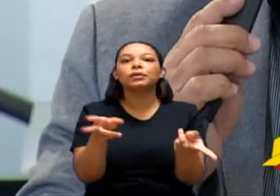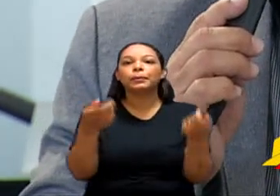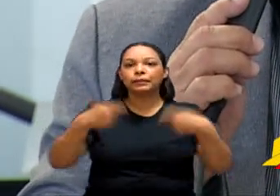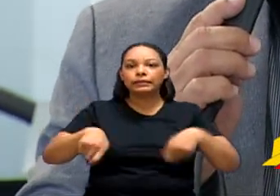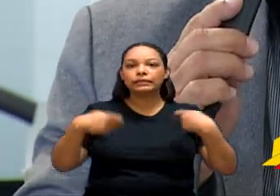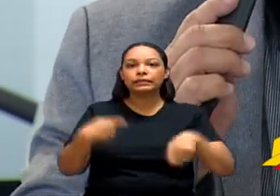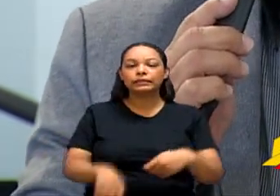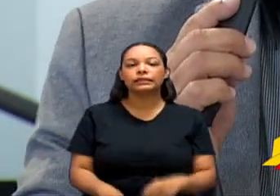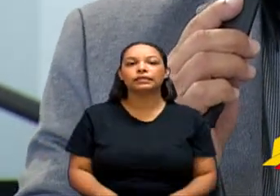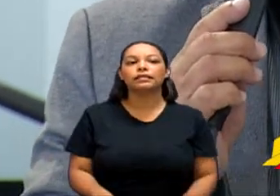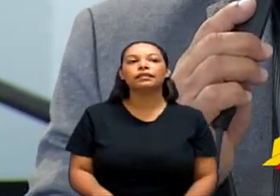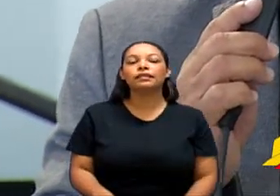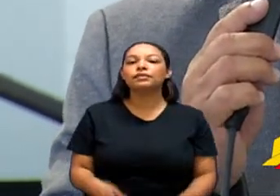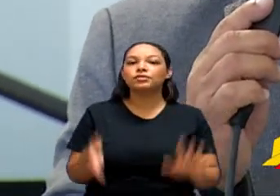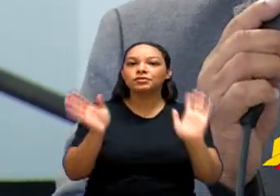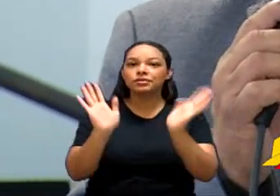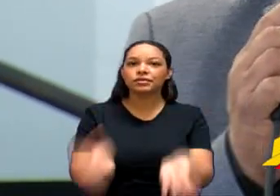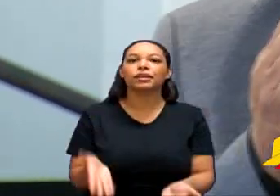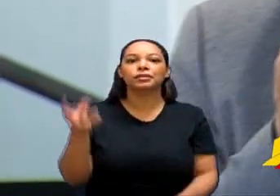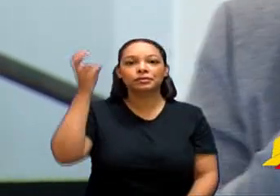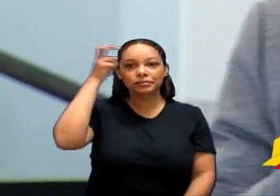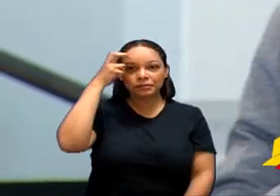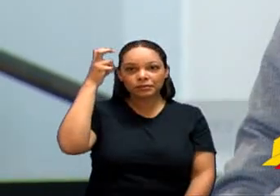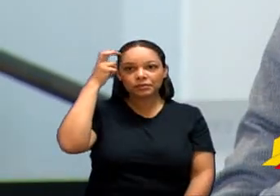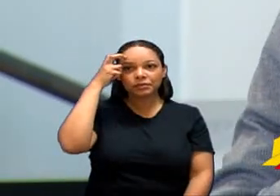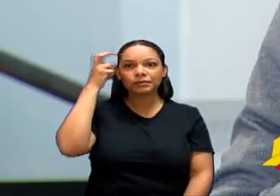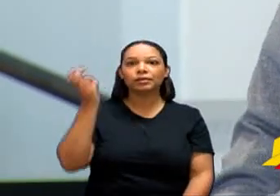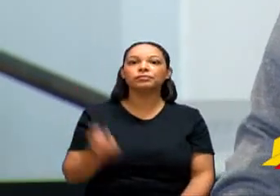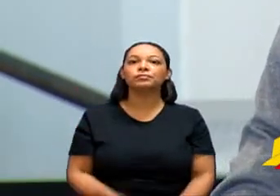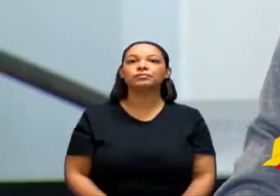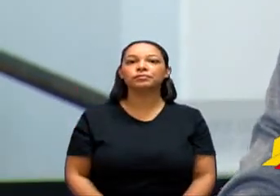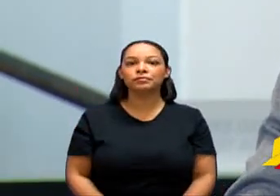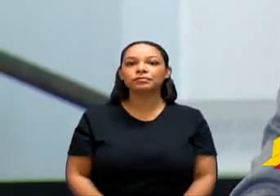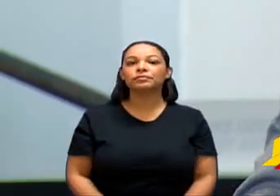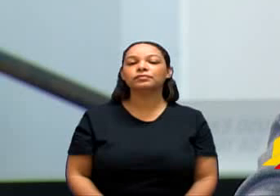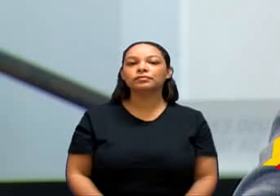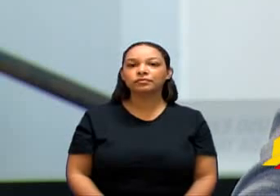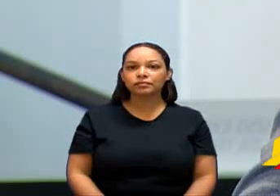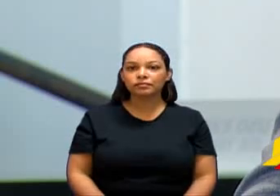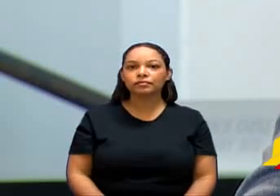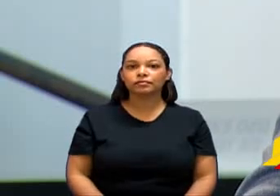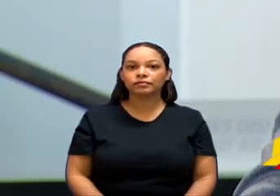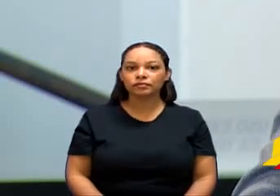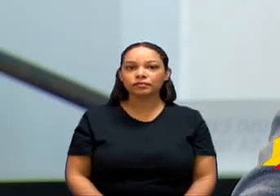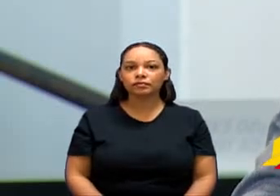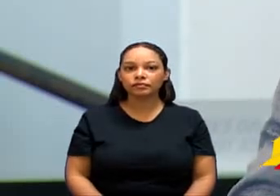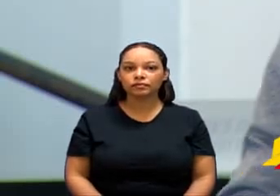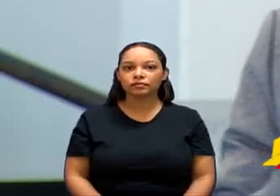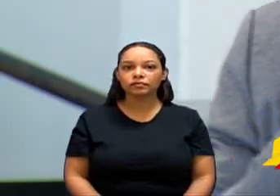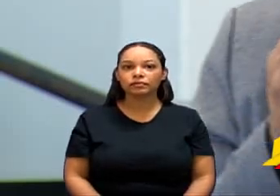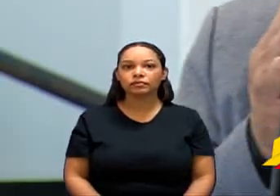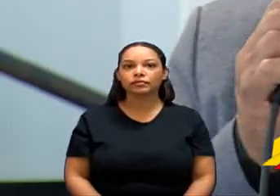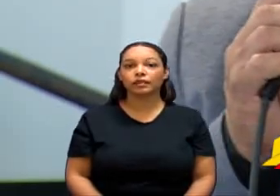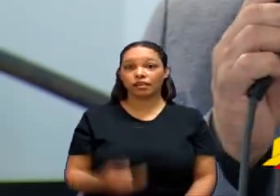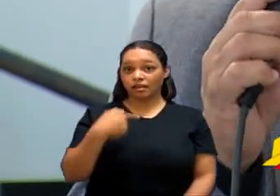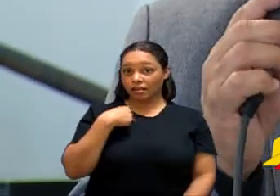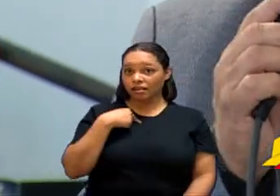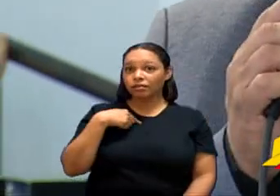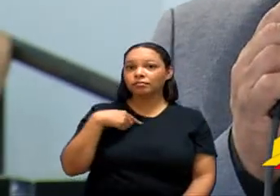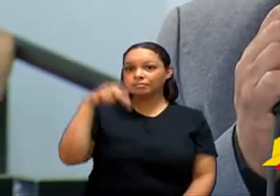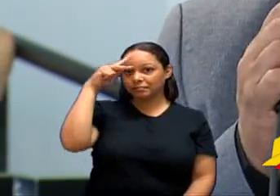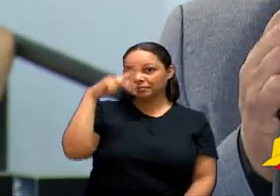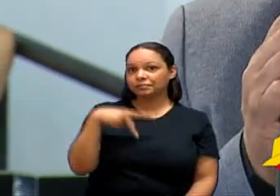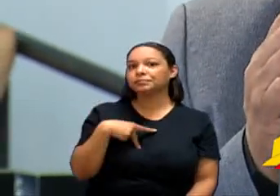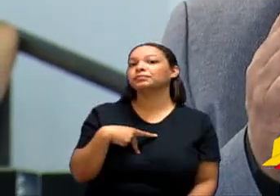um espaço cultural da cidade de Sorocaba, né? Nós conhecemos ali muito bem. Eu, particularmente, João, fui locutor da feira